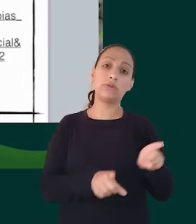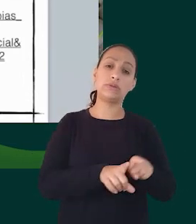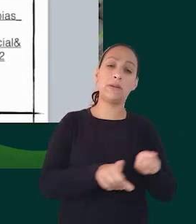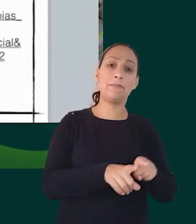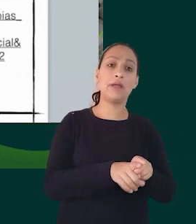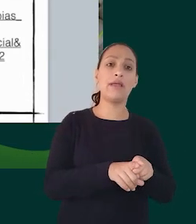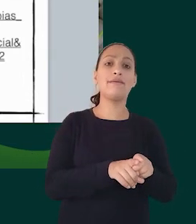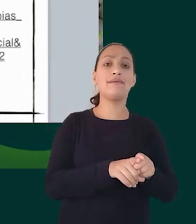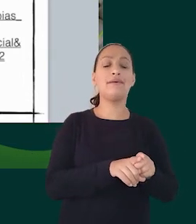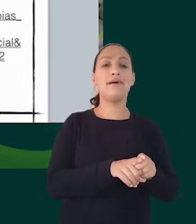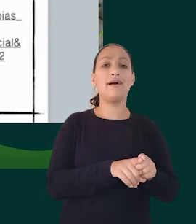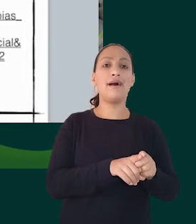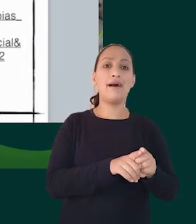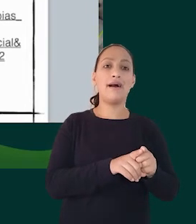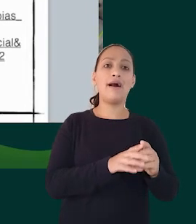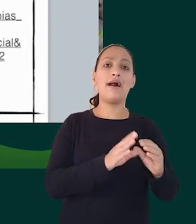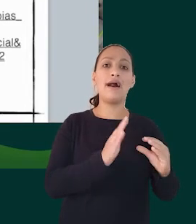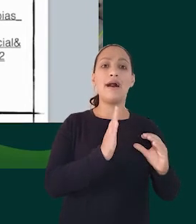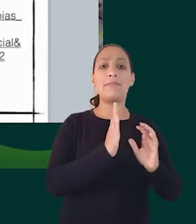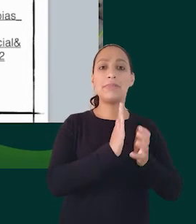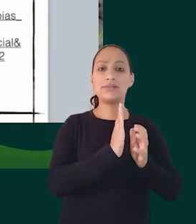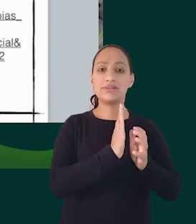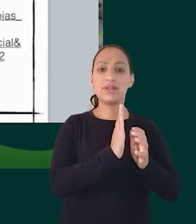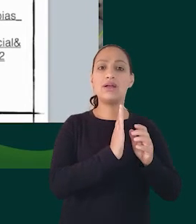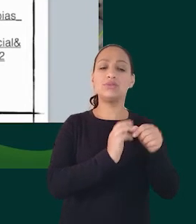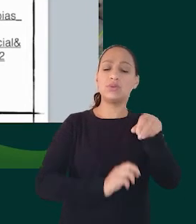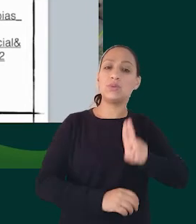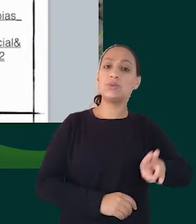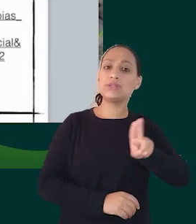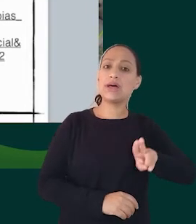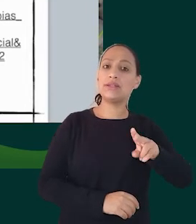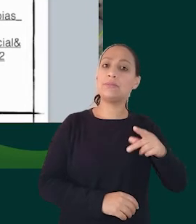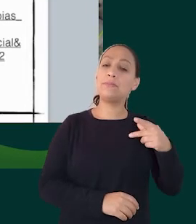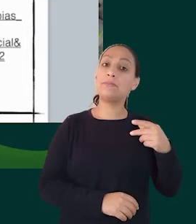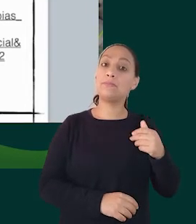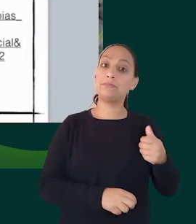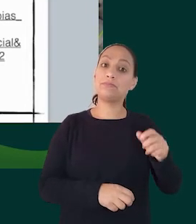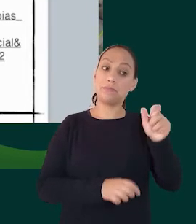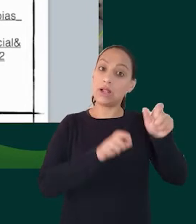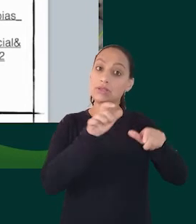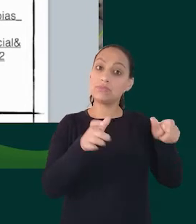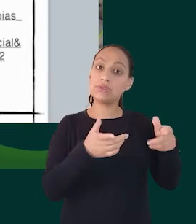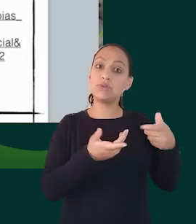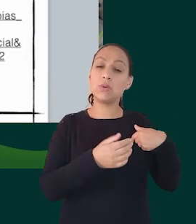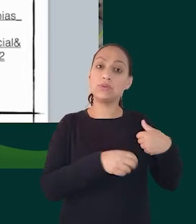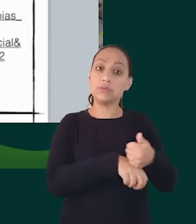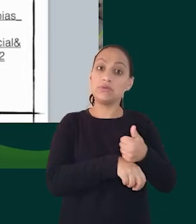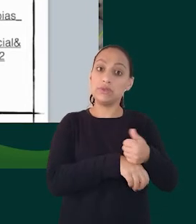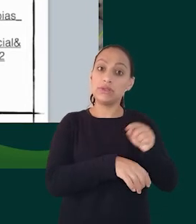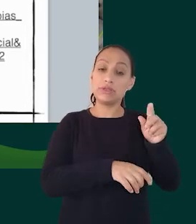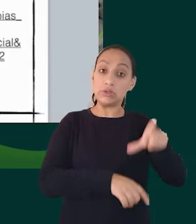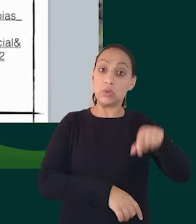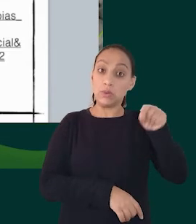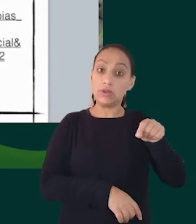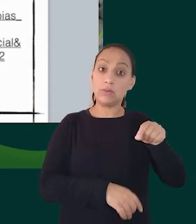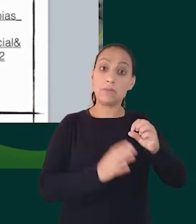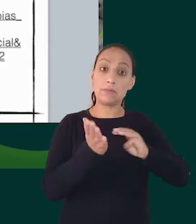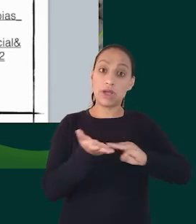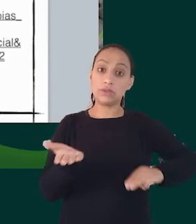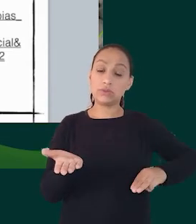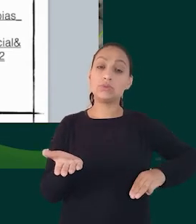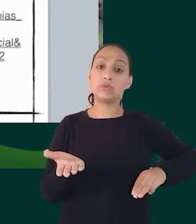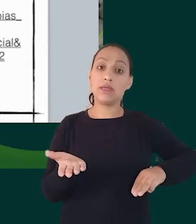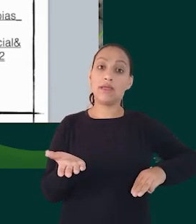de dados utilizada por aqueles profissionais para que o método usufrua desses